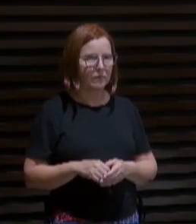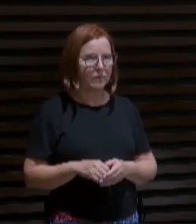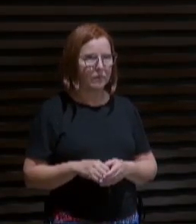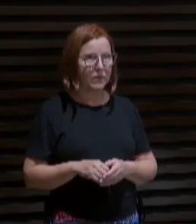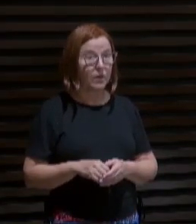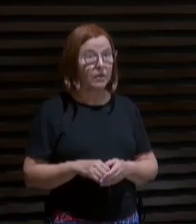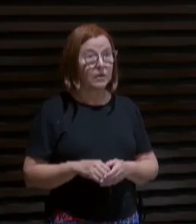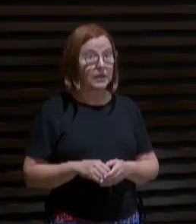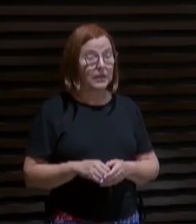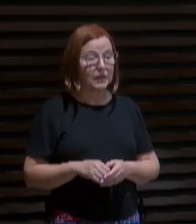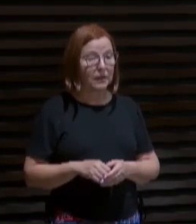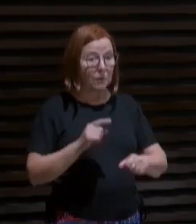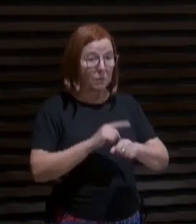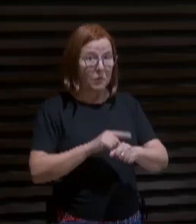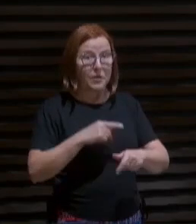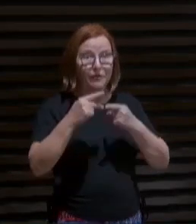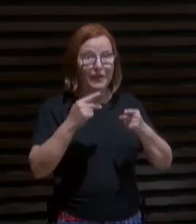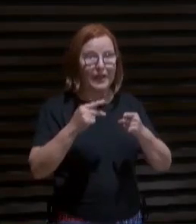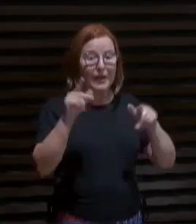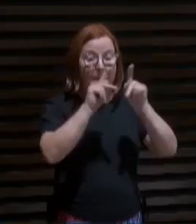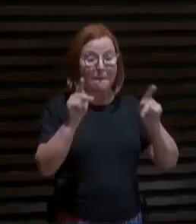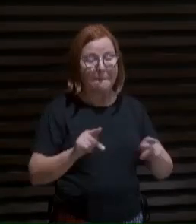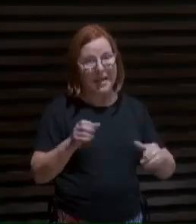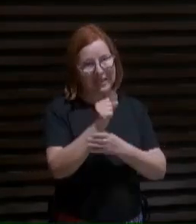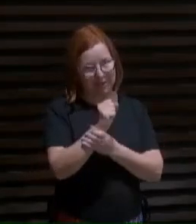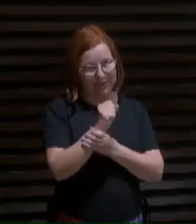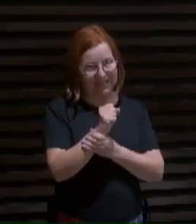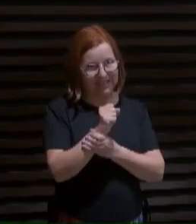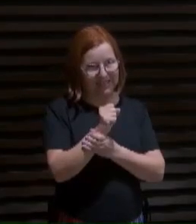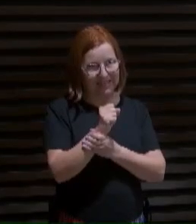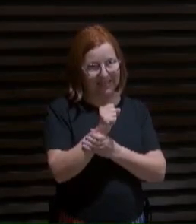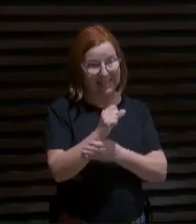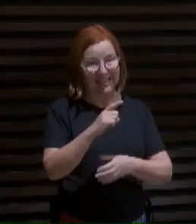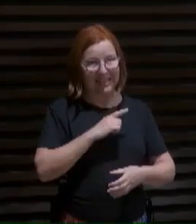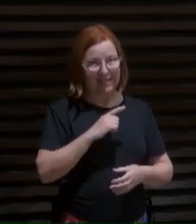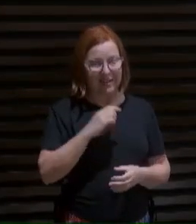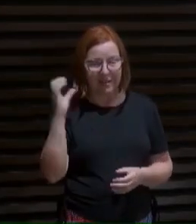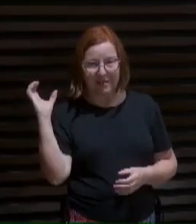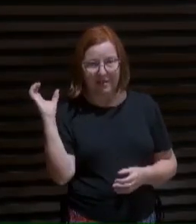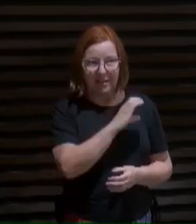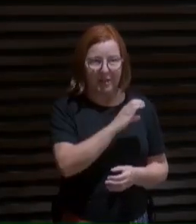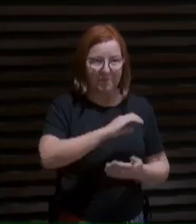disserem paz e segurança, haverá